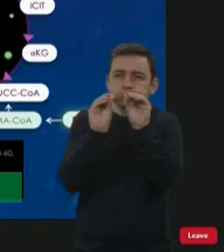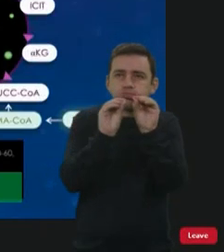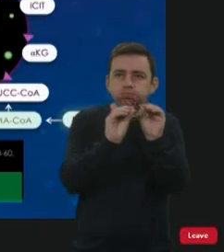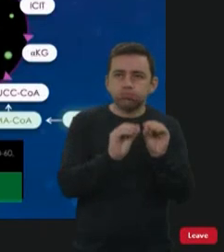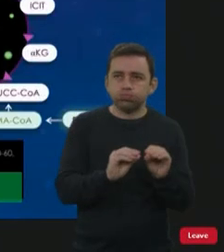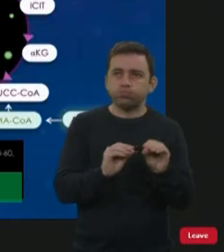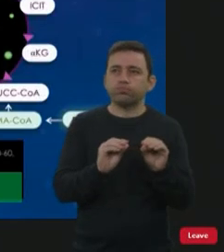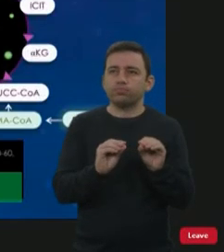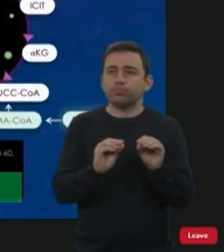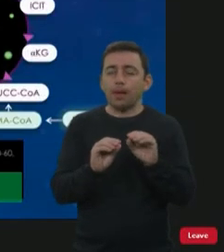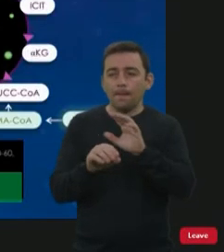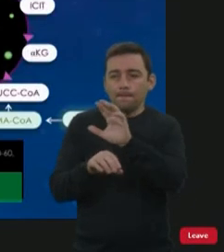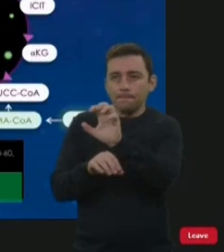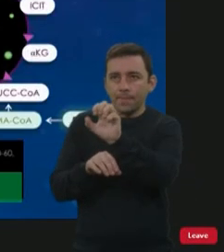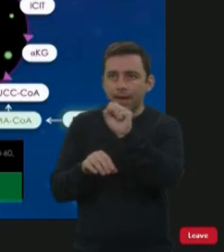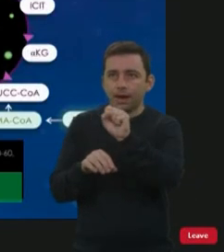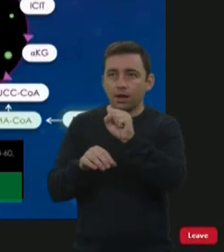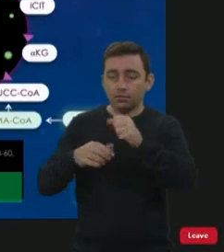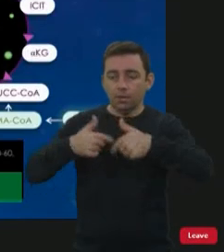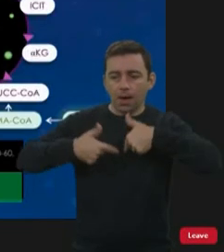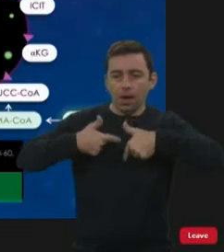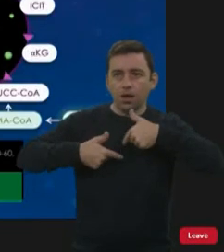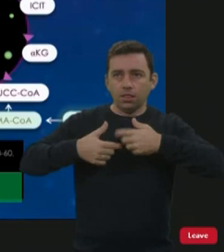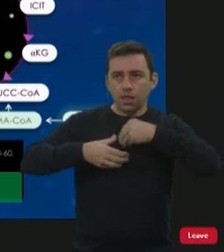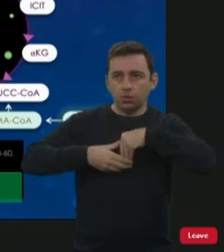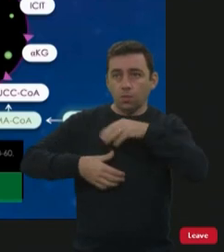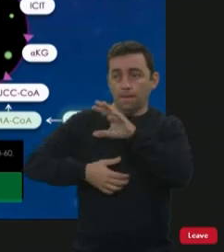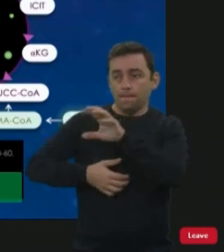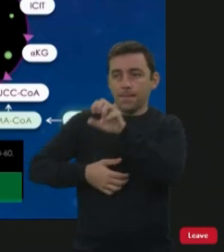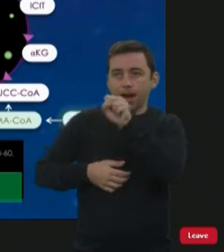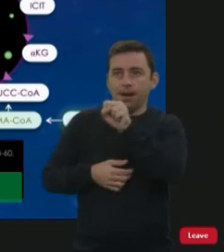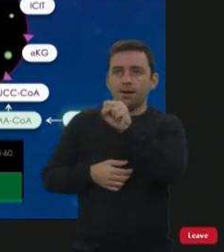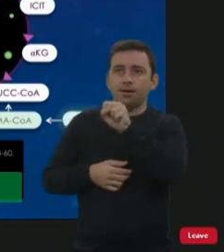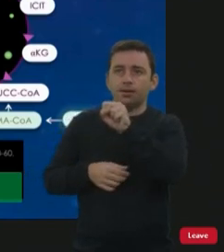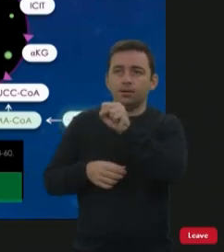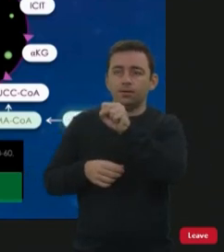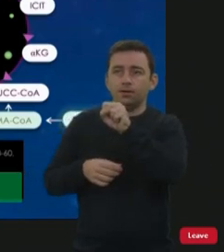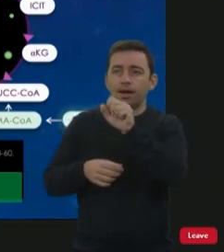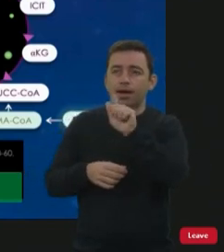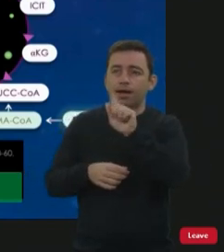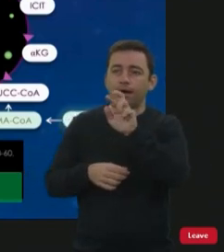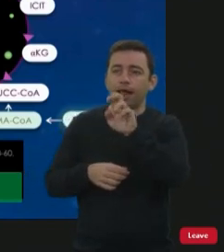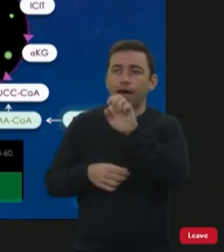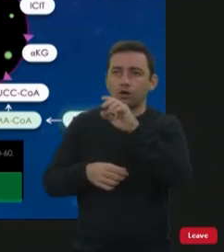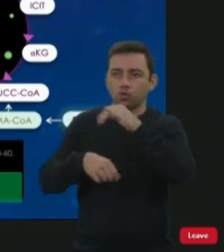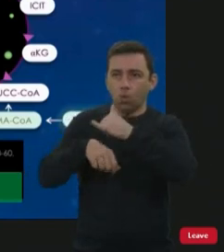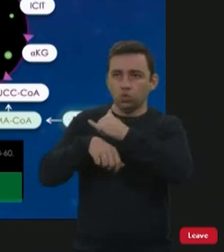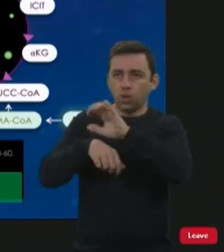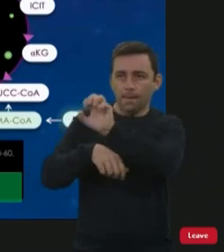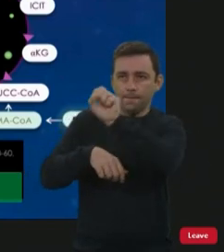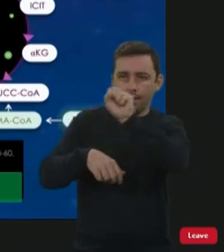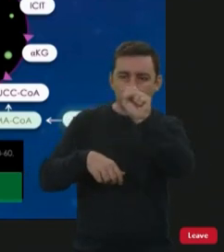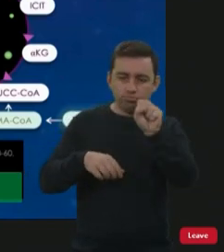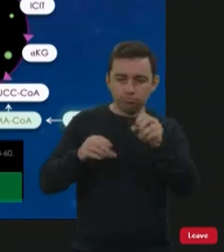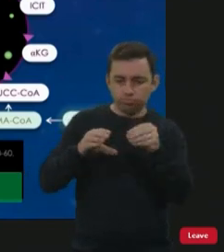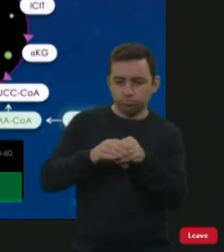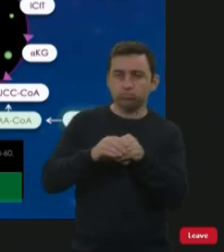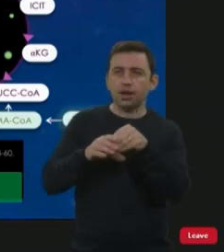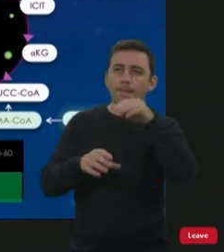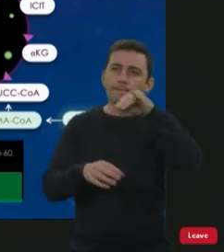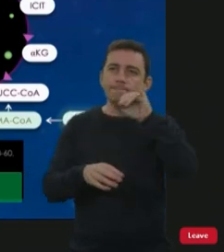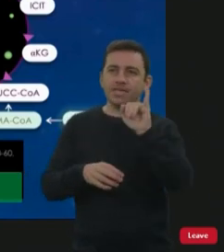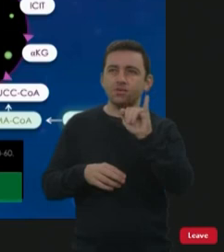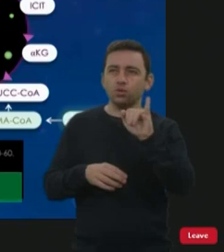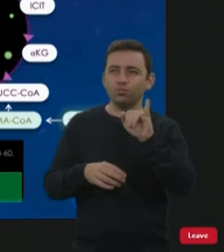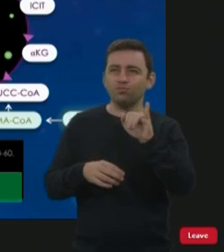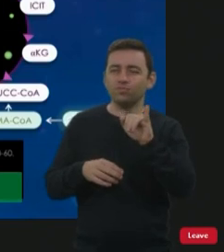é na dificuldade do organismo em pegar o ácido graxo, a gordura, e jogar para dentro da mitocôndria para ela